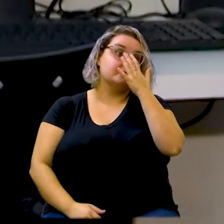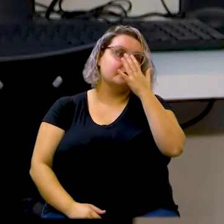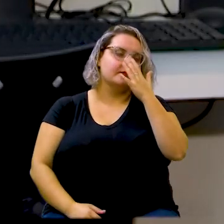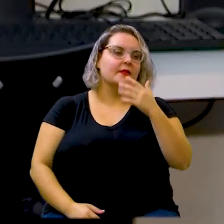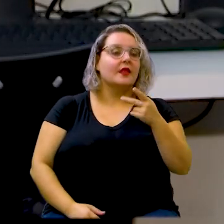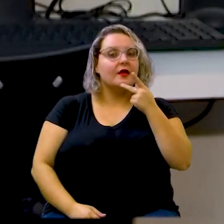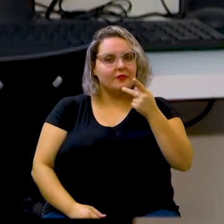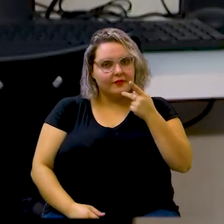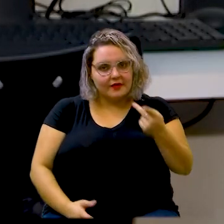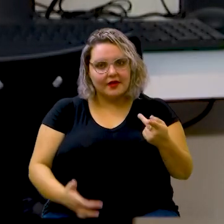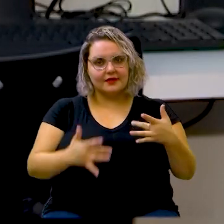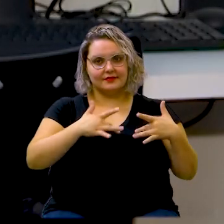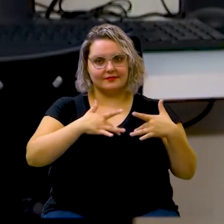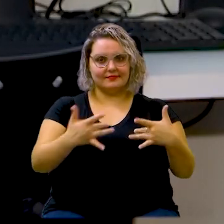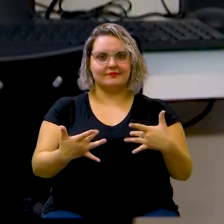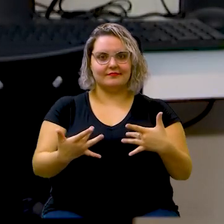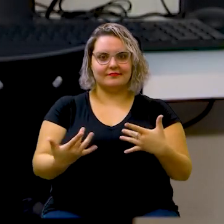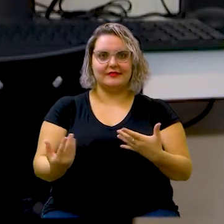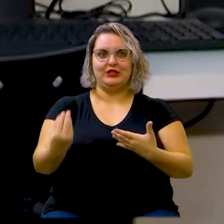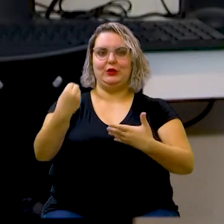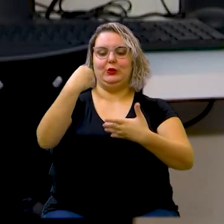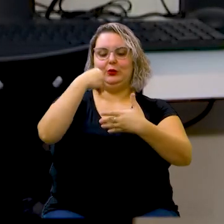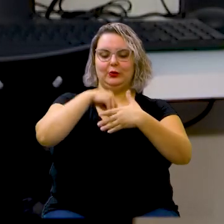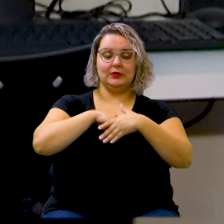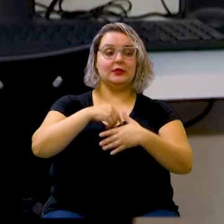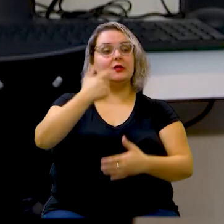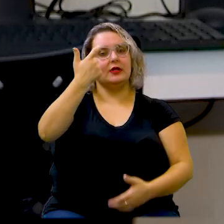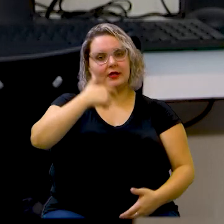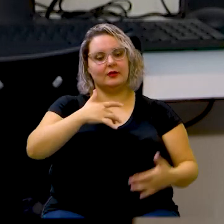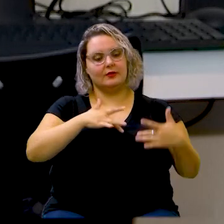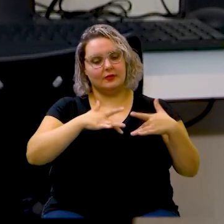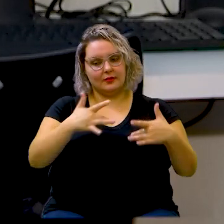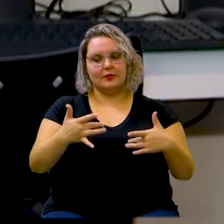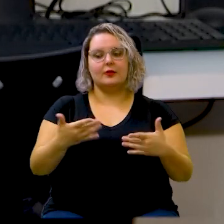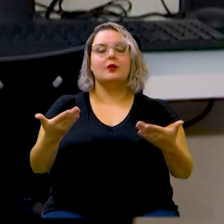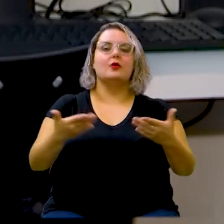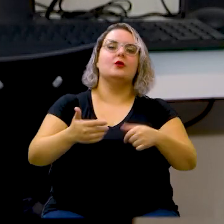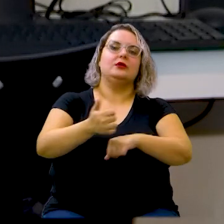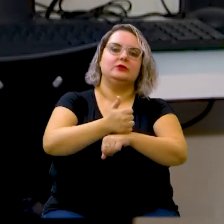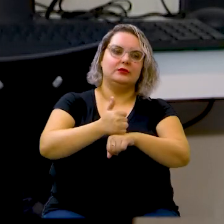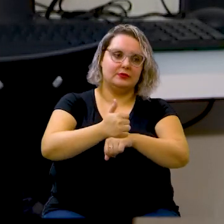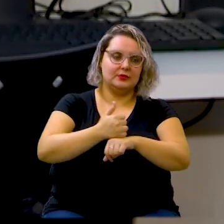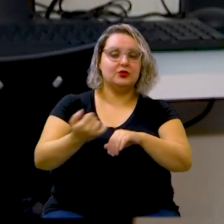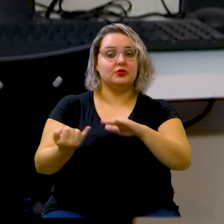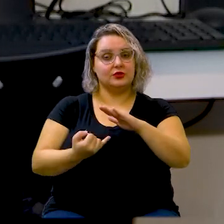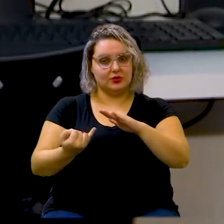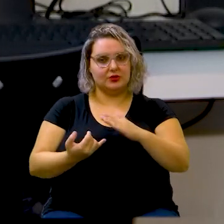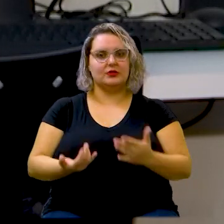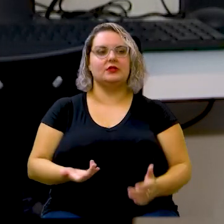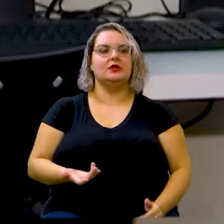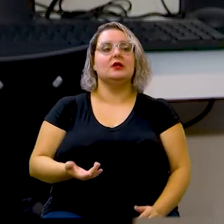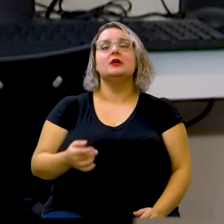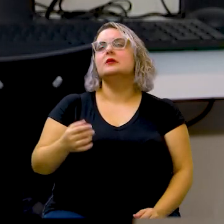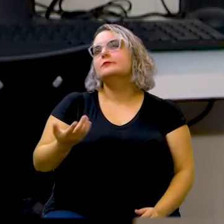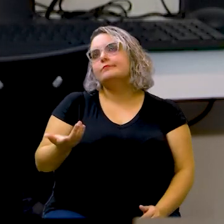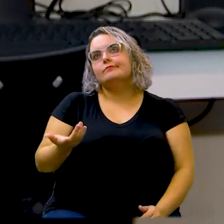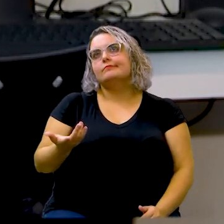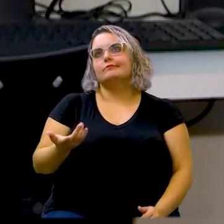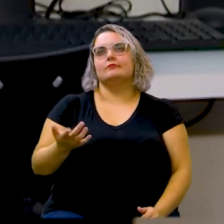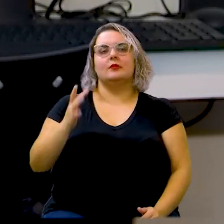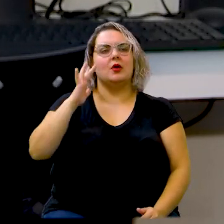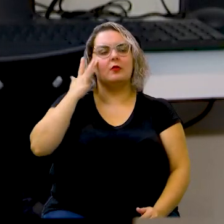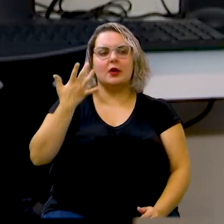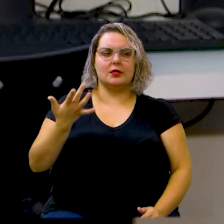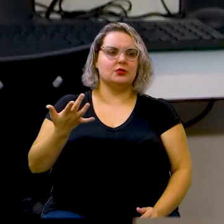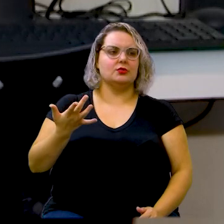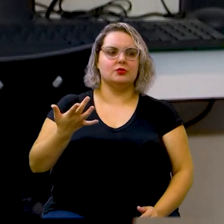que voluntariado entra na veia. Eu entrei como uma voluntária, hoje eu sou uma profissional da entidade, né? Mas ele entra na veia e eu acho que